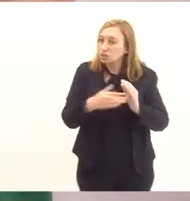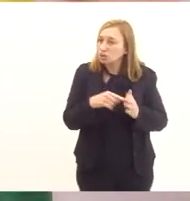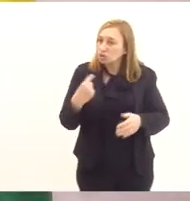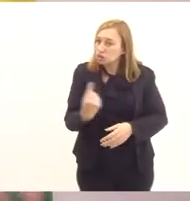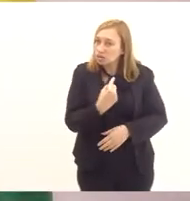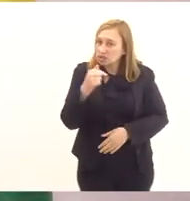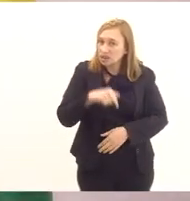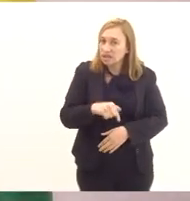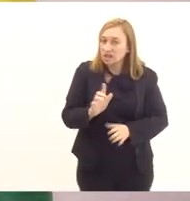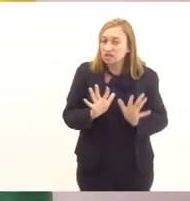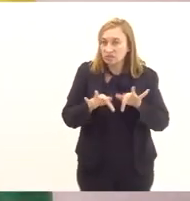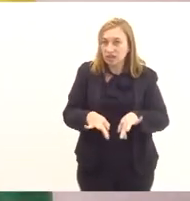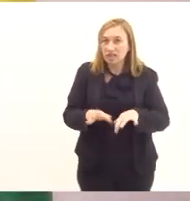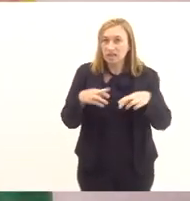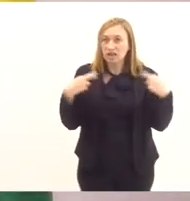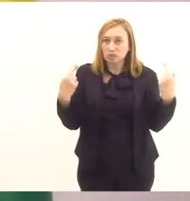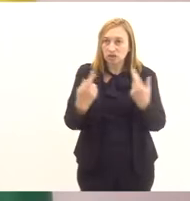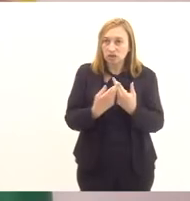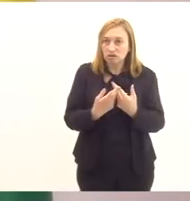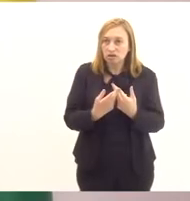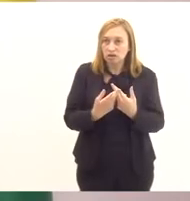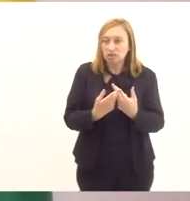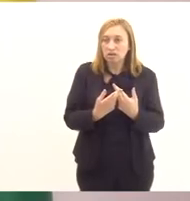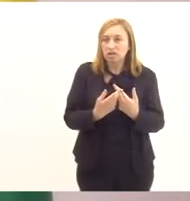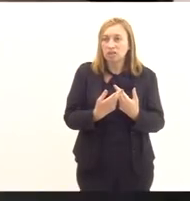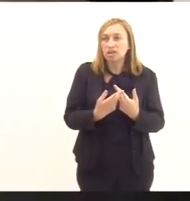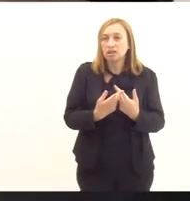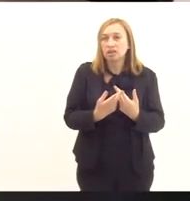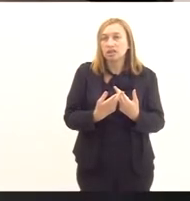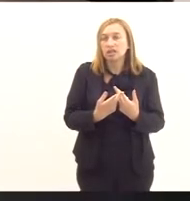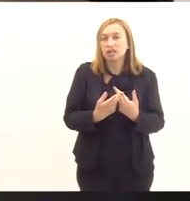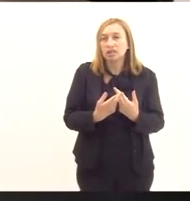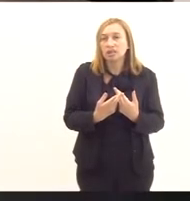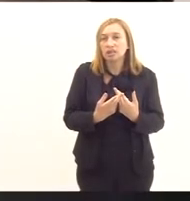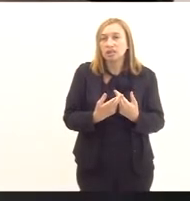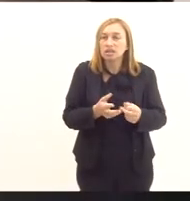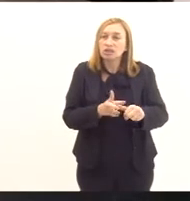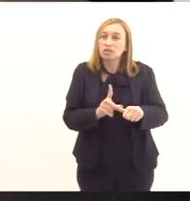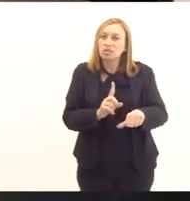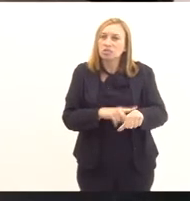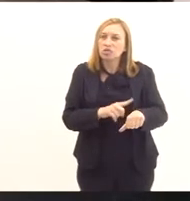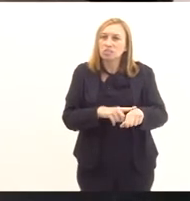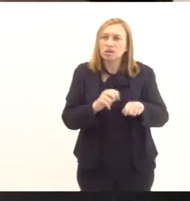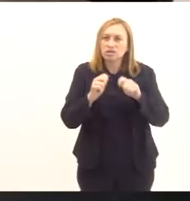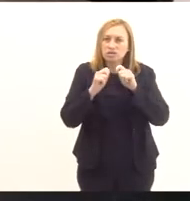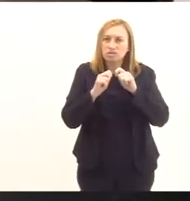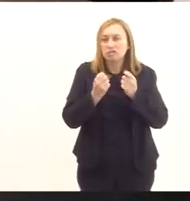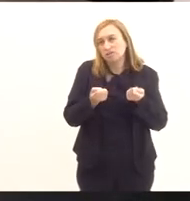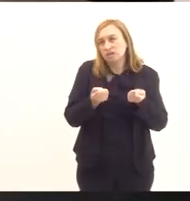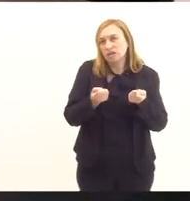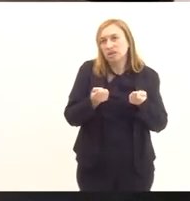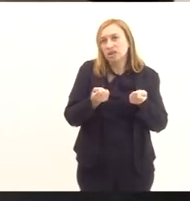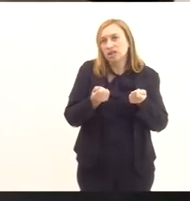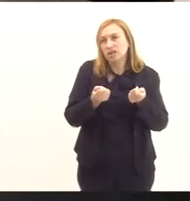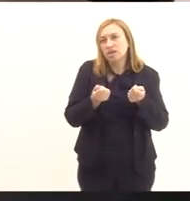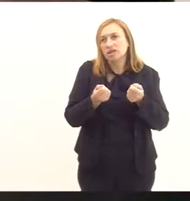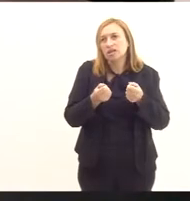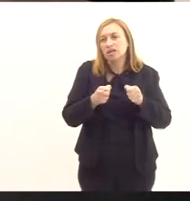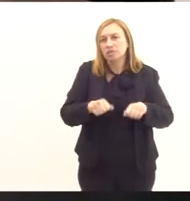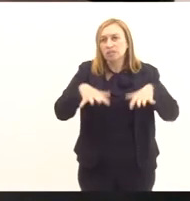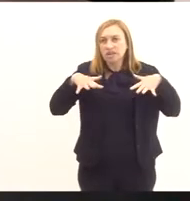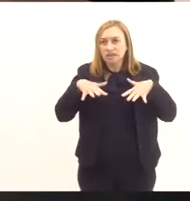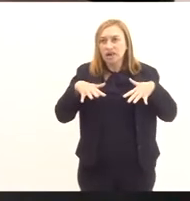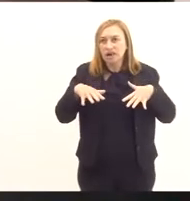aqui a gente suspende a sessão Olá a todos até a hora de plenário Se ele chegar efetivamente a gente vai alguns